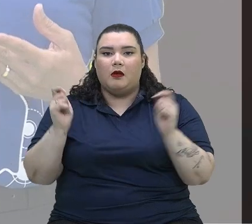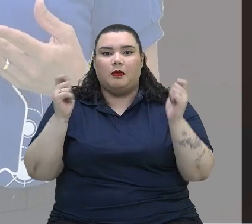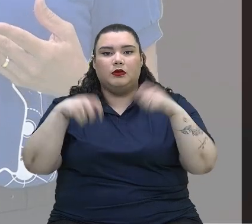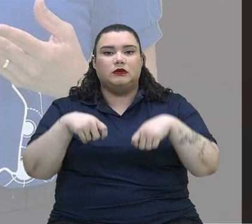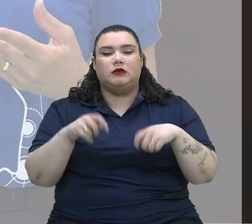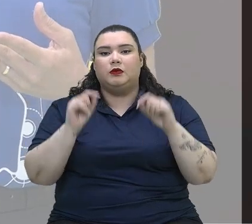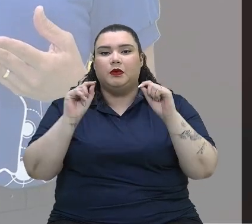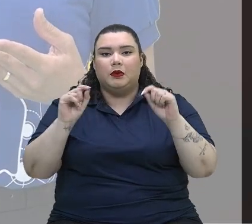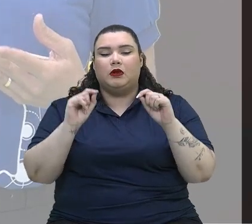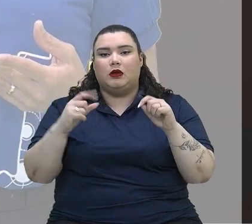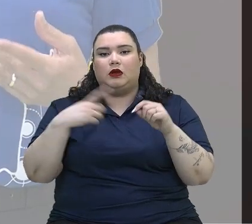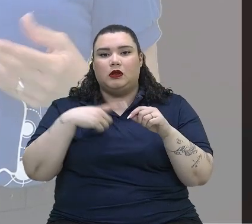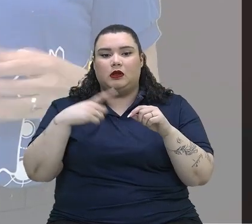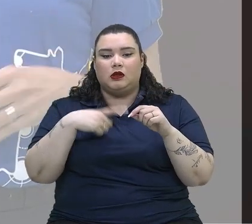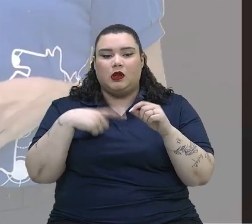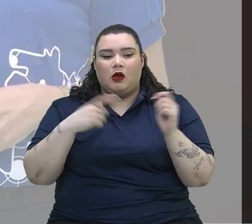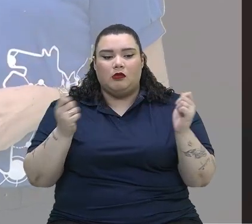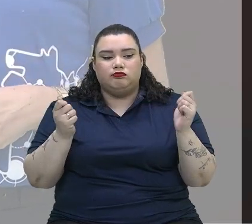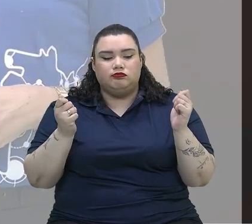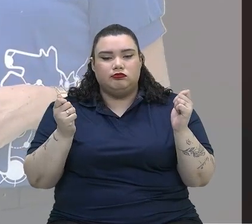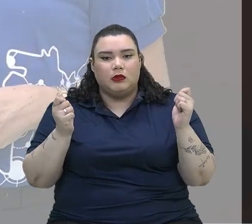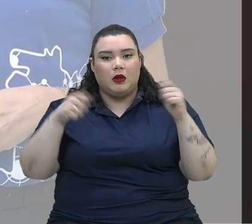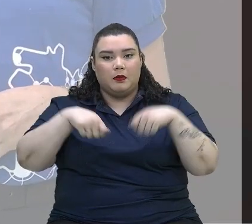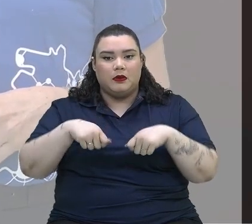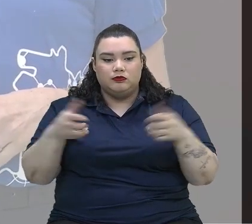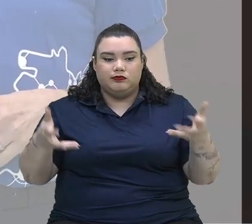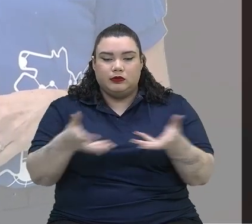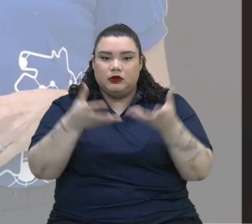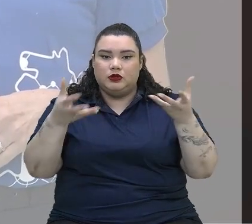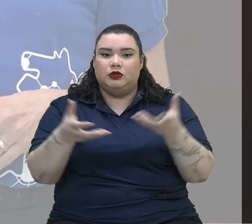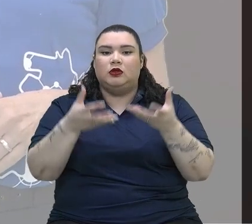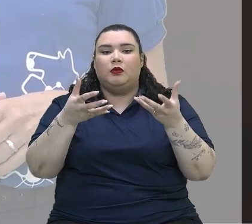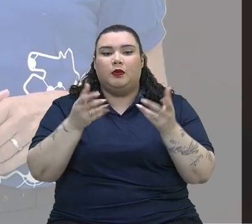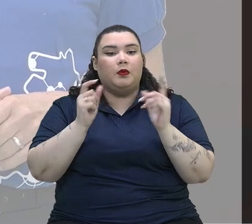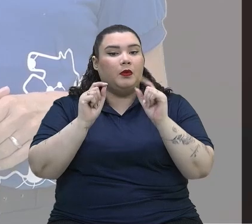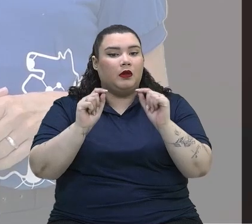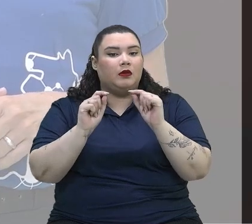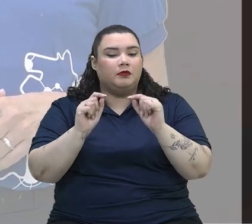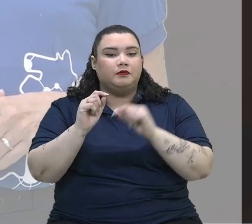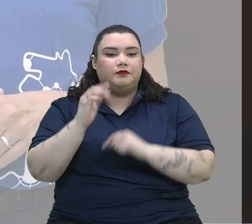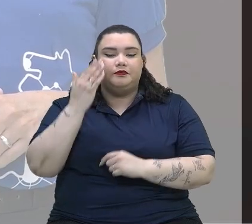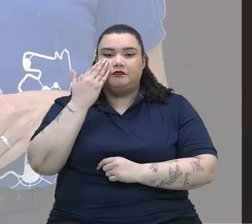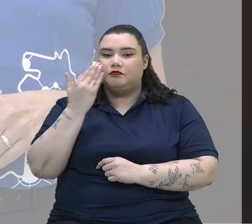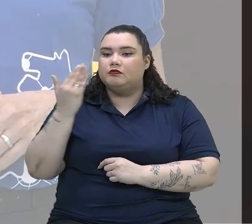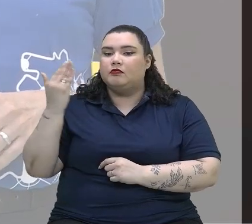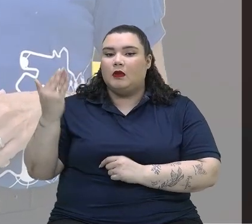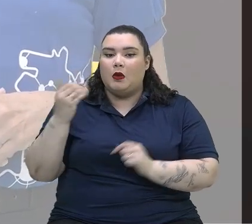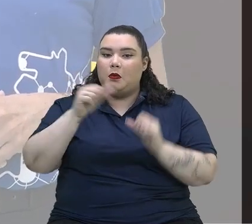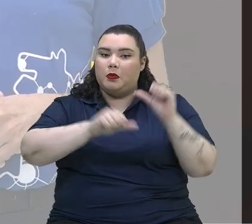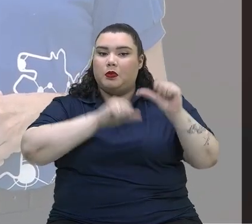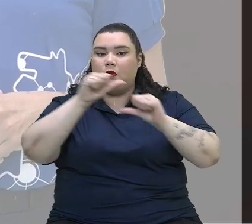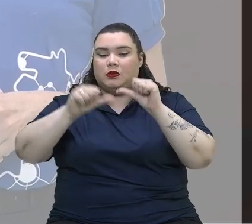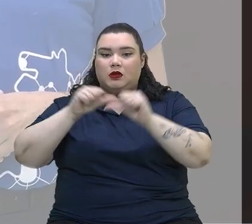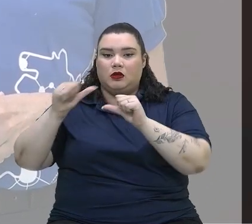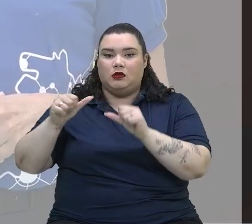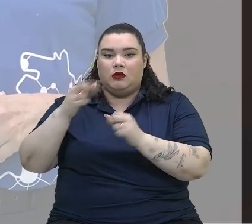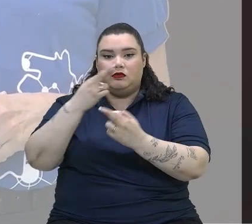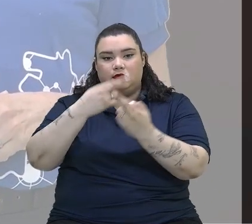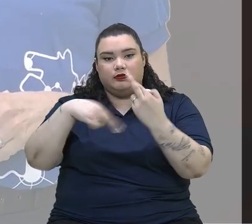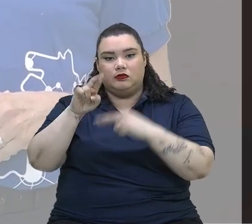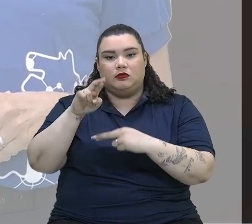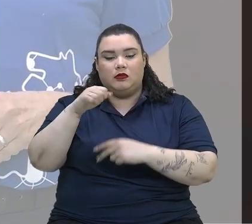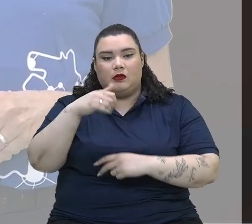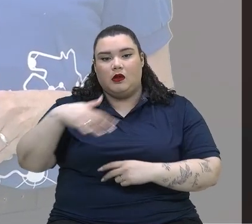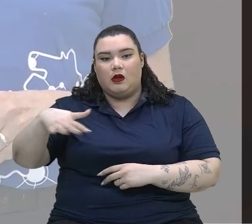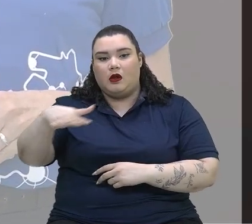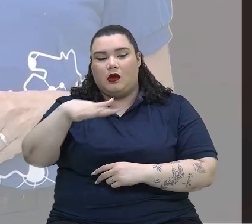proporcionar grande força para a indústria cultural, que é justamente a transformação por revoluções